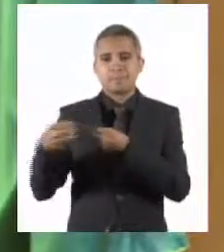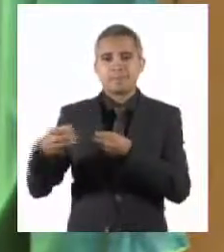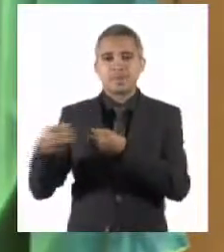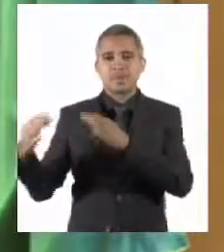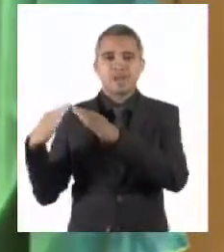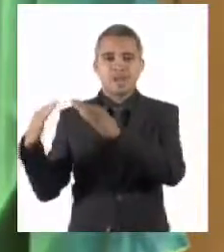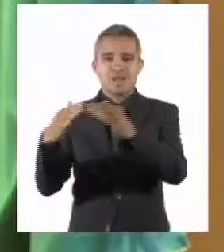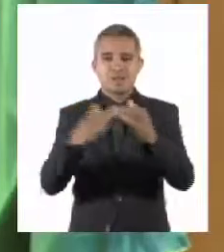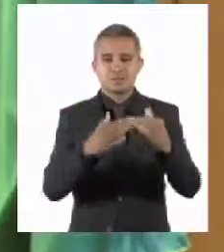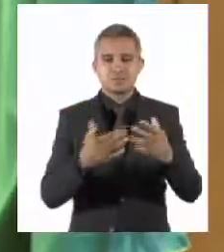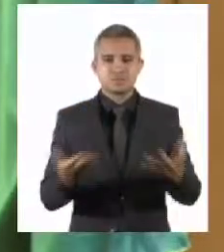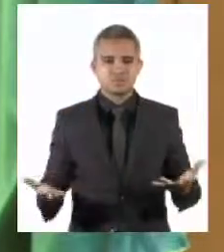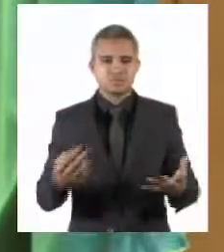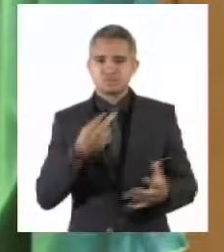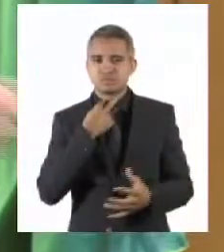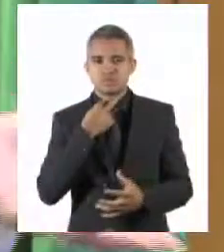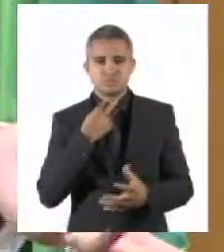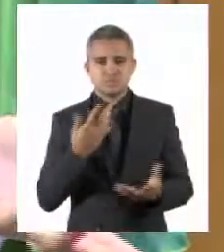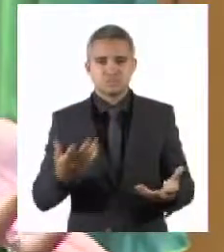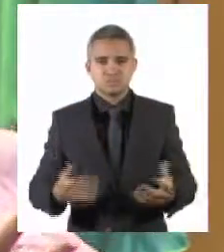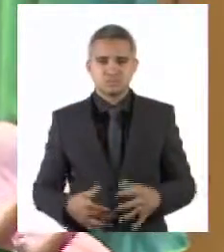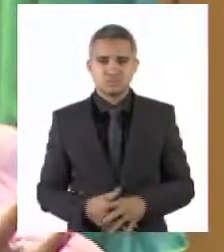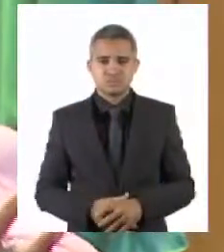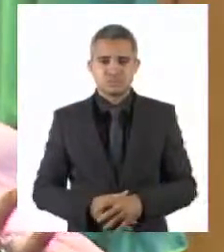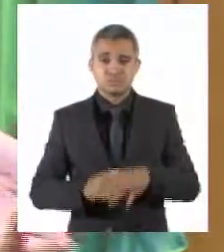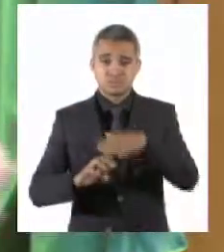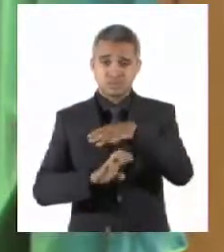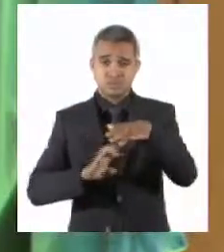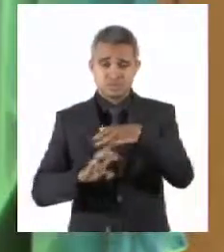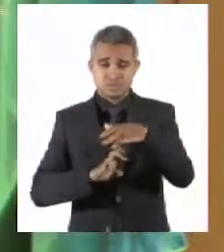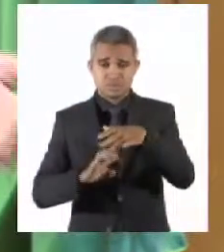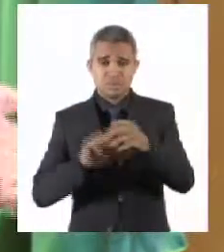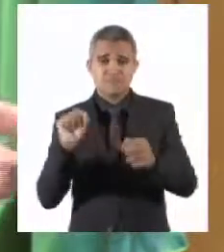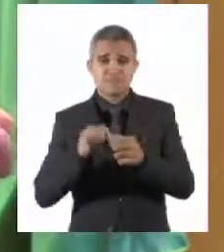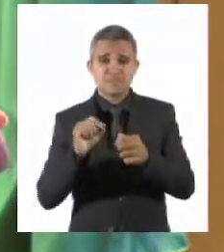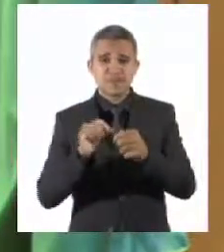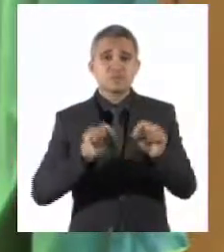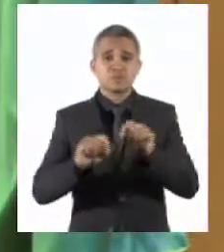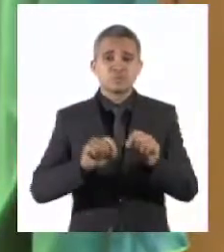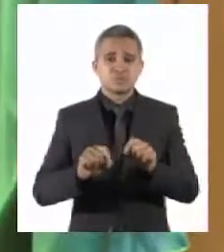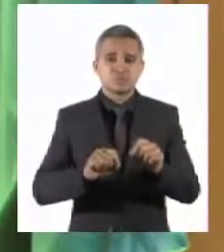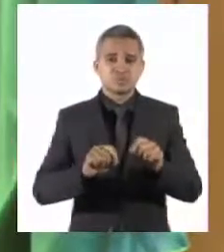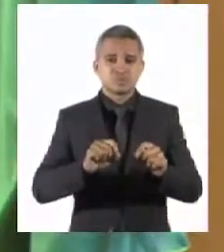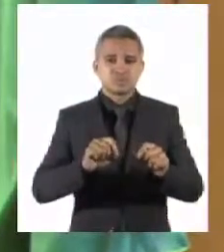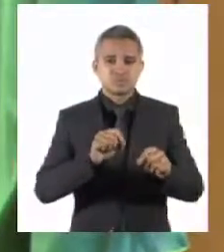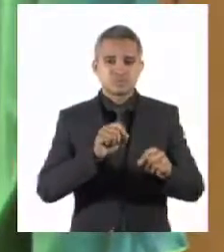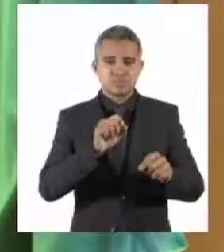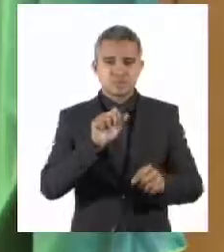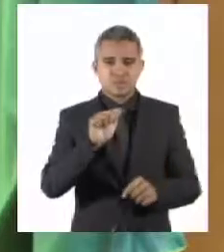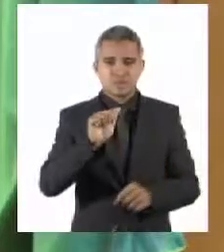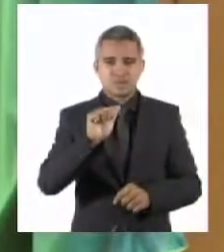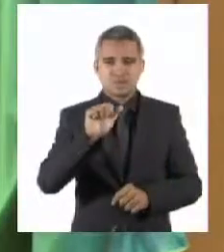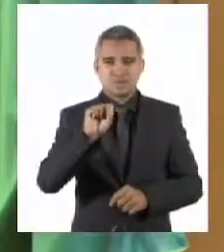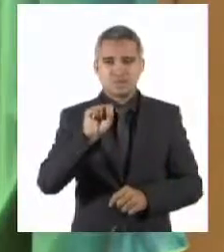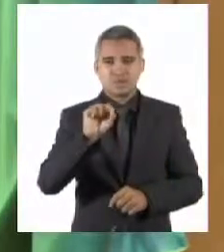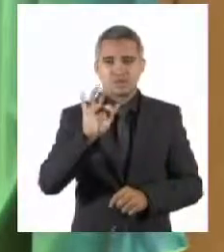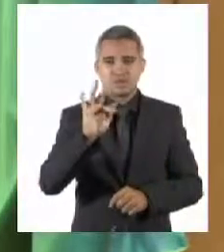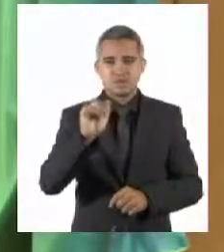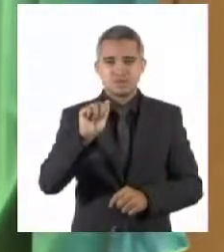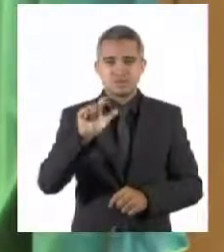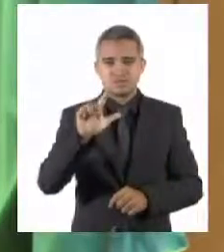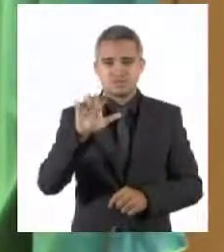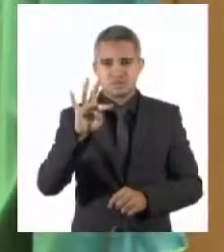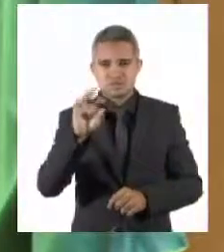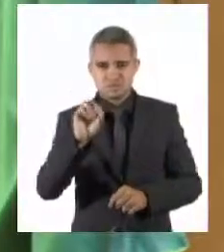famílias, uma empresa de asfalto, onde já se viu, deputado Wellington, uma coisa dessa. Mas